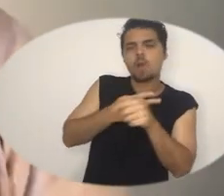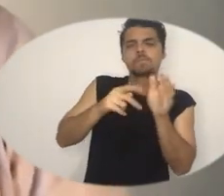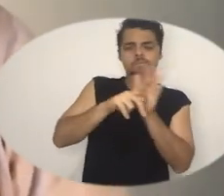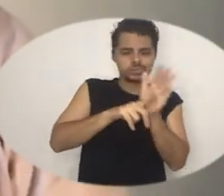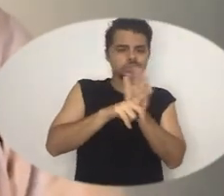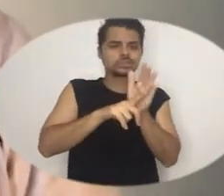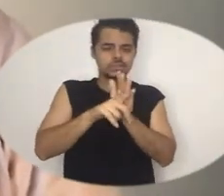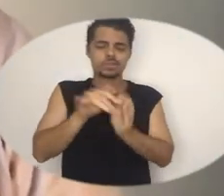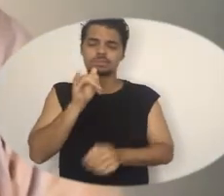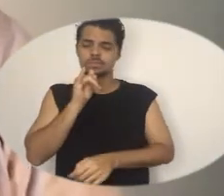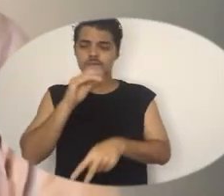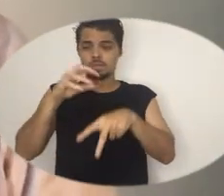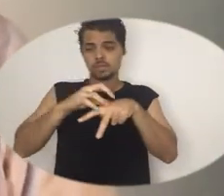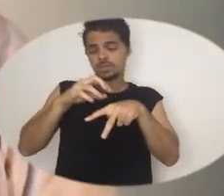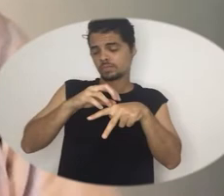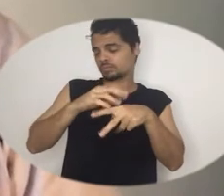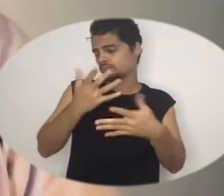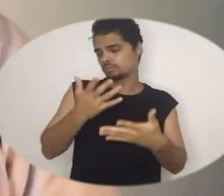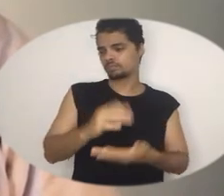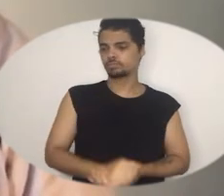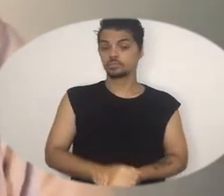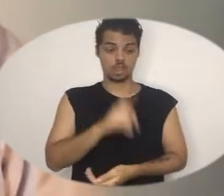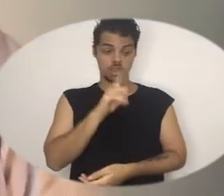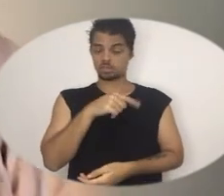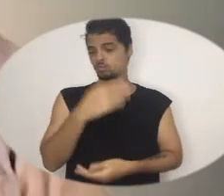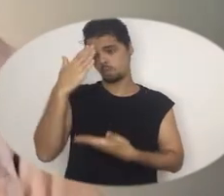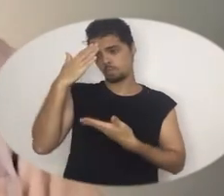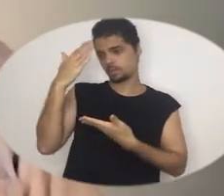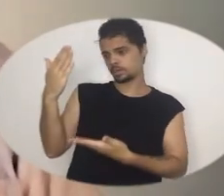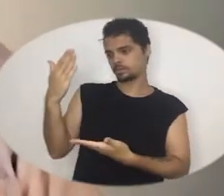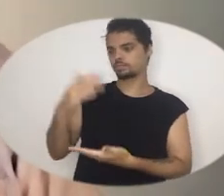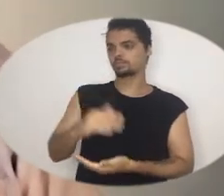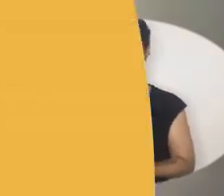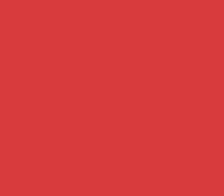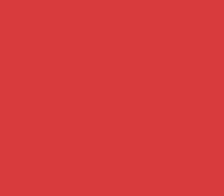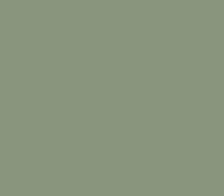de uma independência conseguida na base do grito é isso muito obrigado